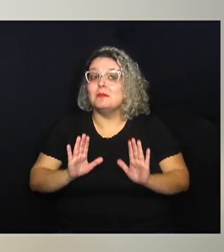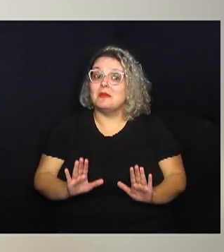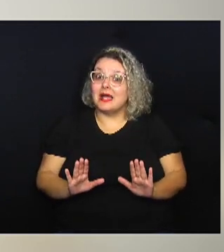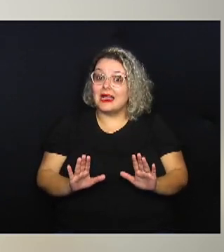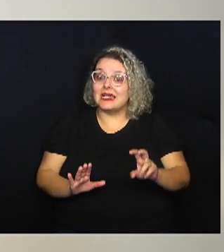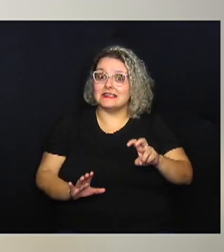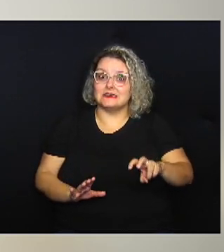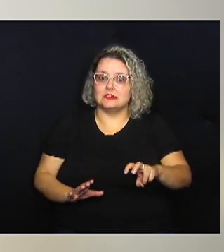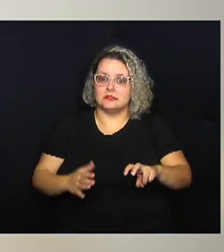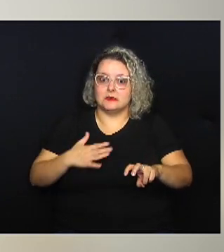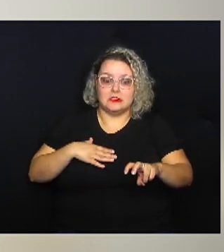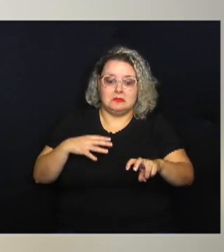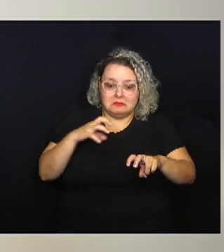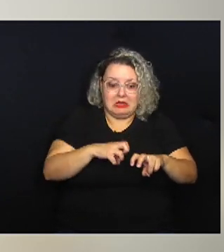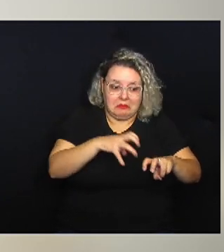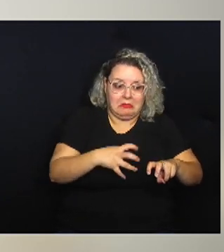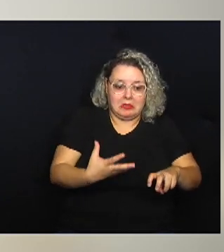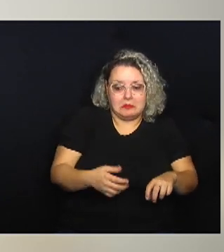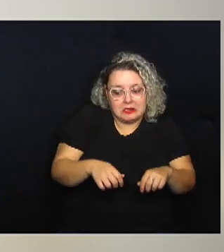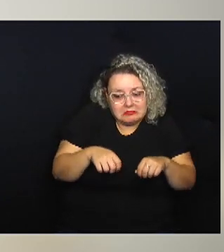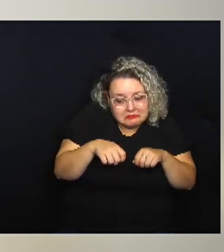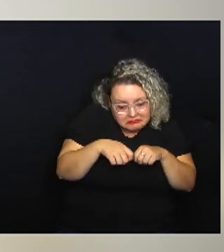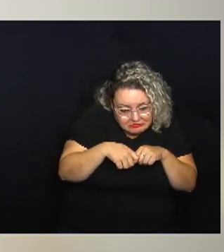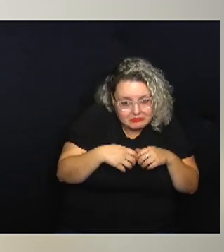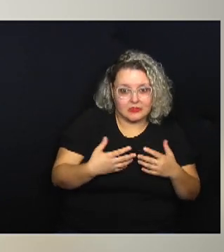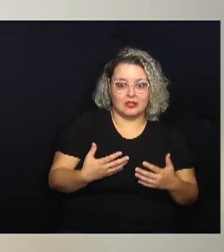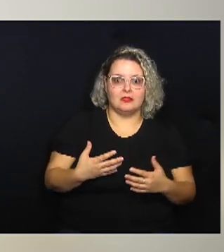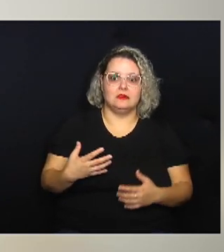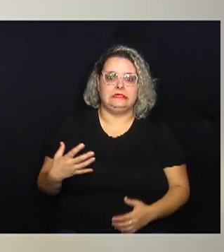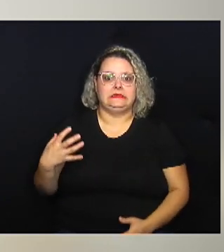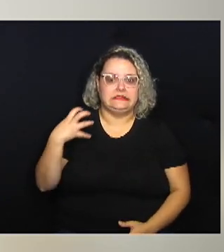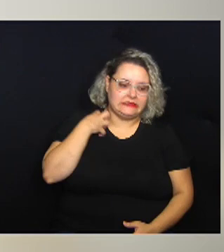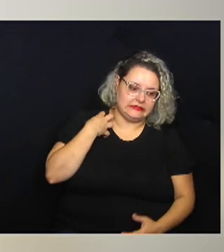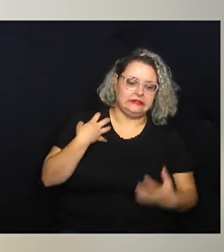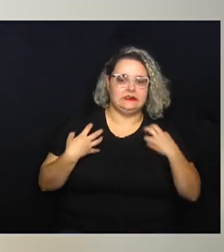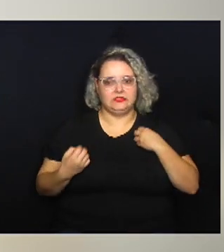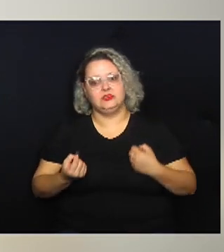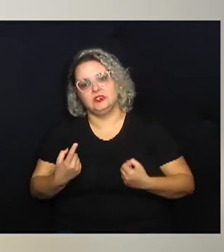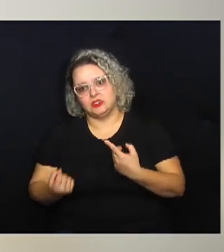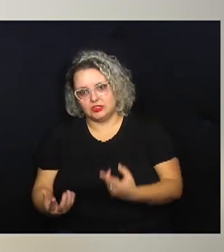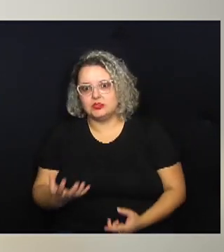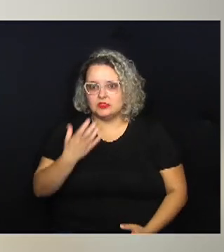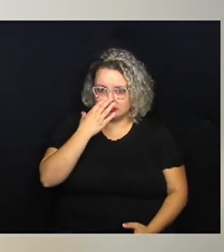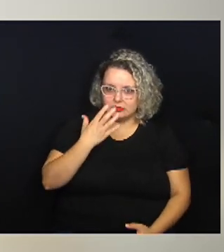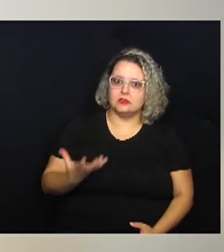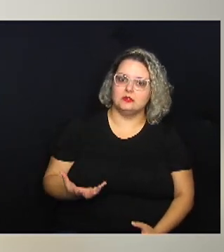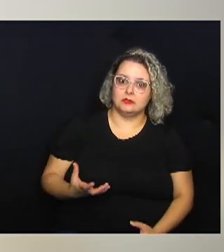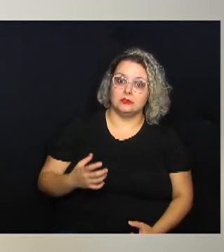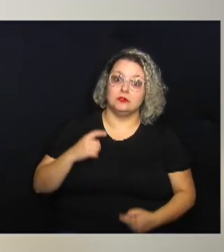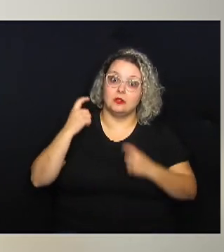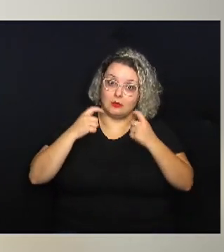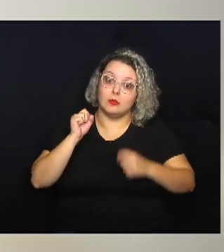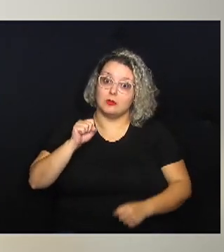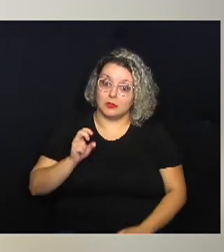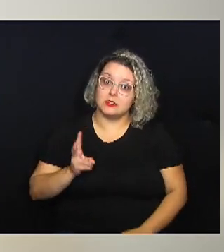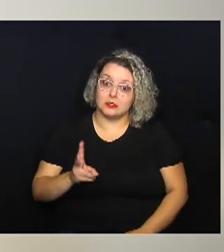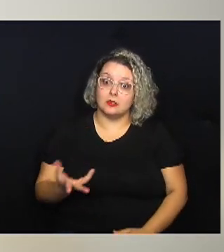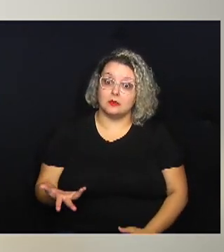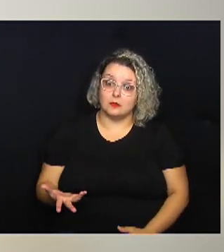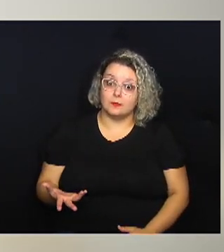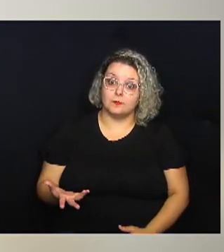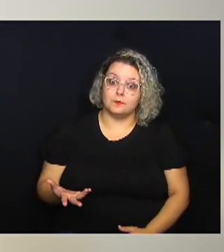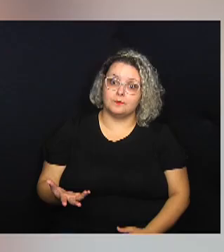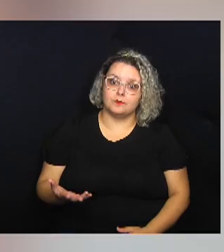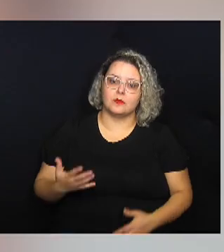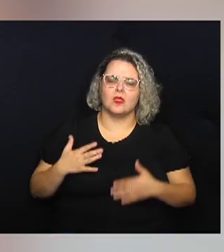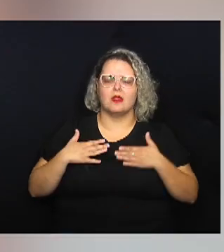não reage ele apanha sempre então ele já levou mordida de alguns cães Então isso é sempre um motivo de preocupação ele é muito